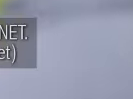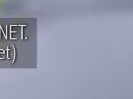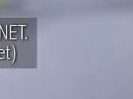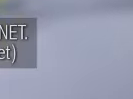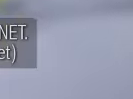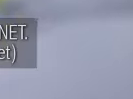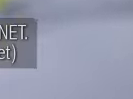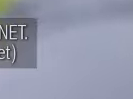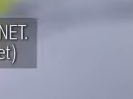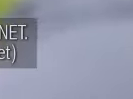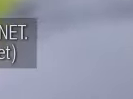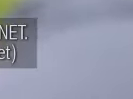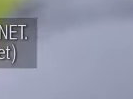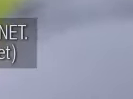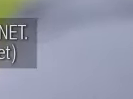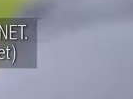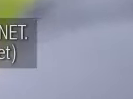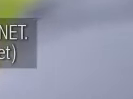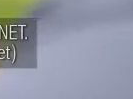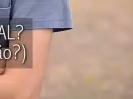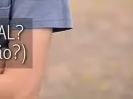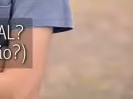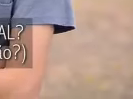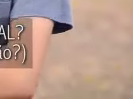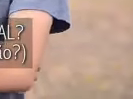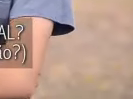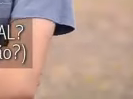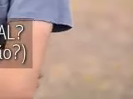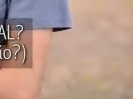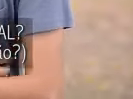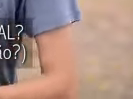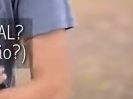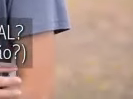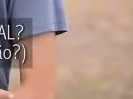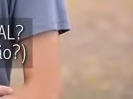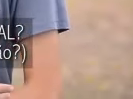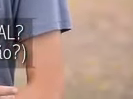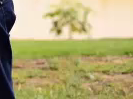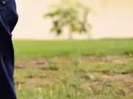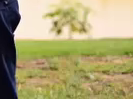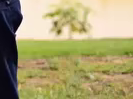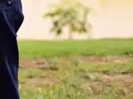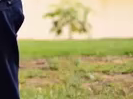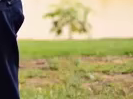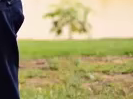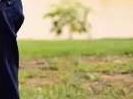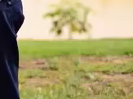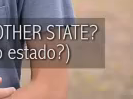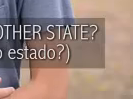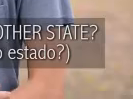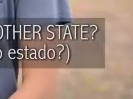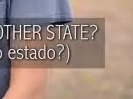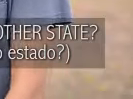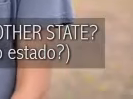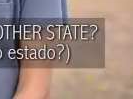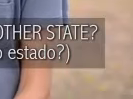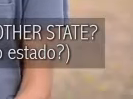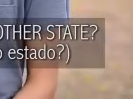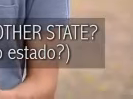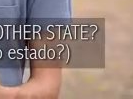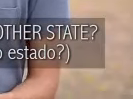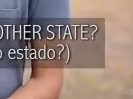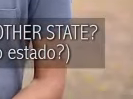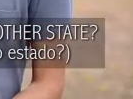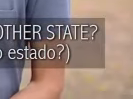I study information technology for internet. Wow! Will you be a computing professional? Yes, I will. Nice.